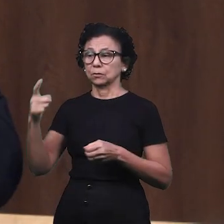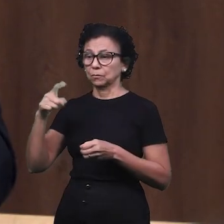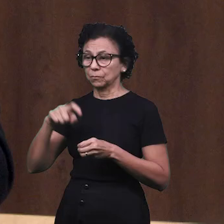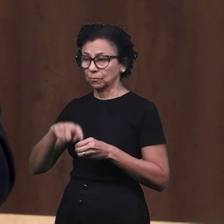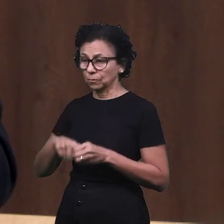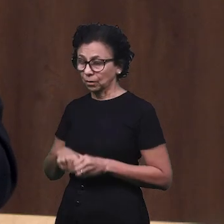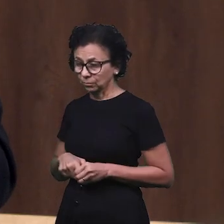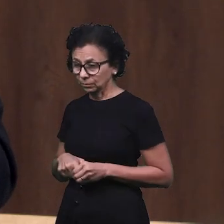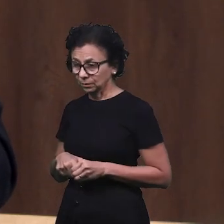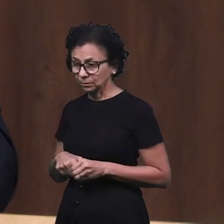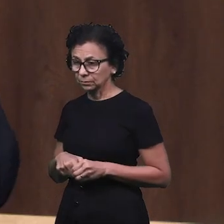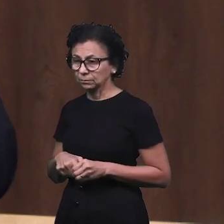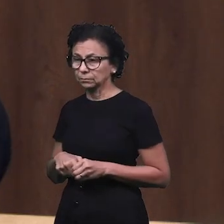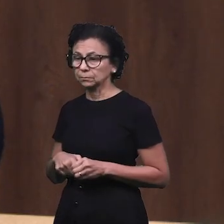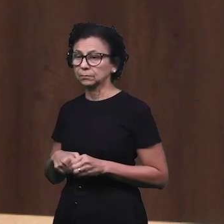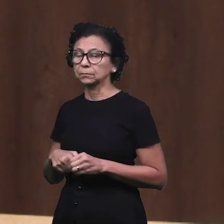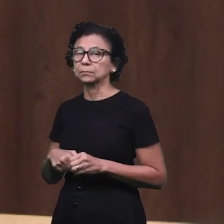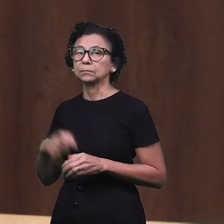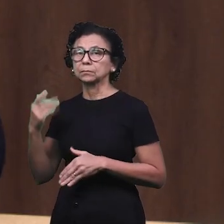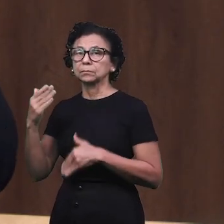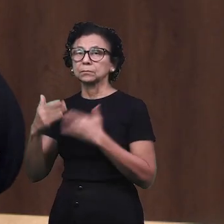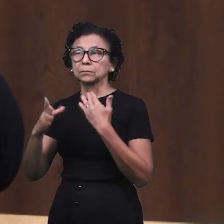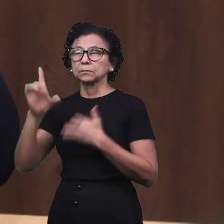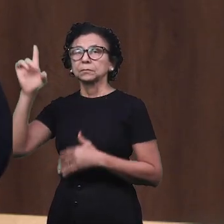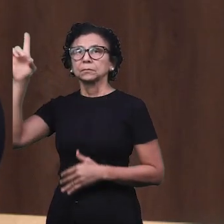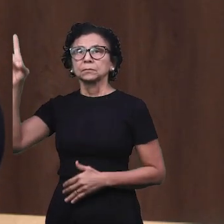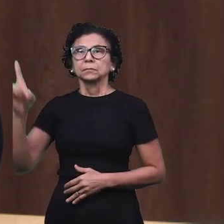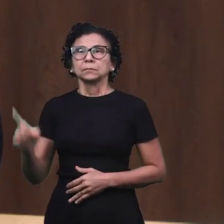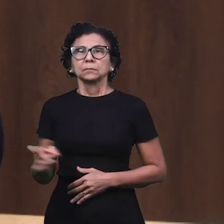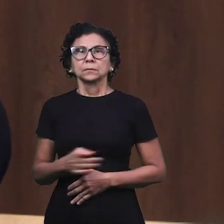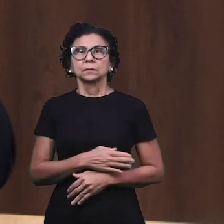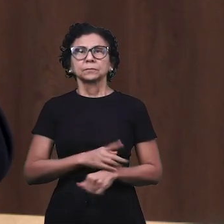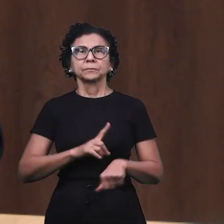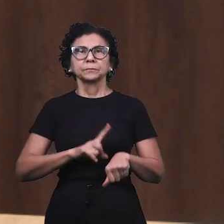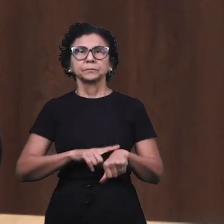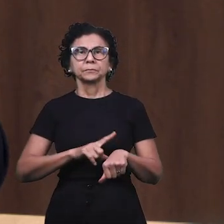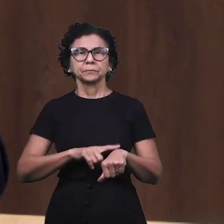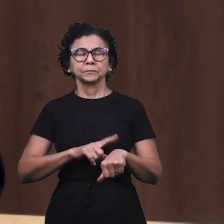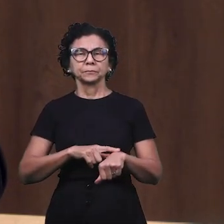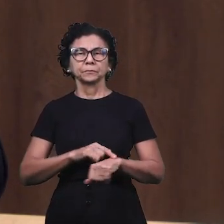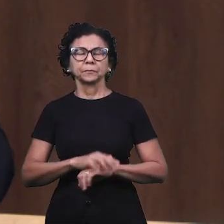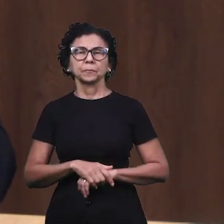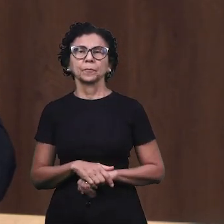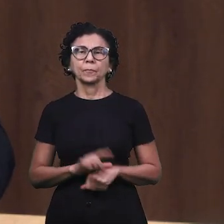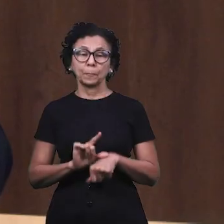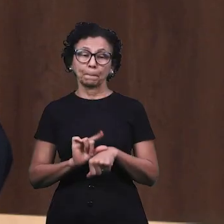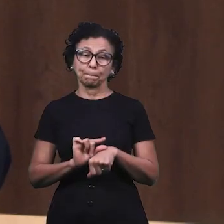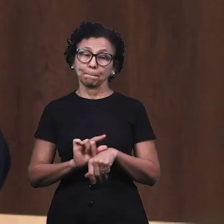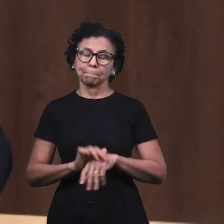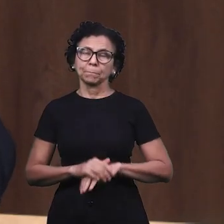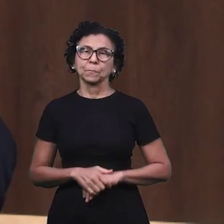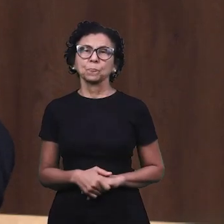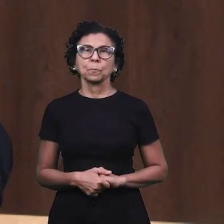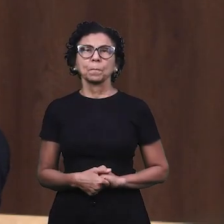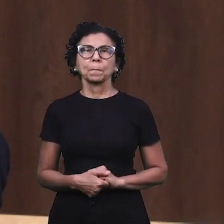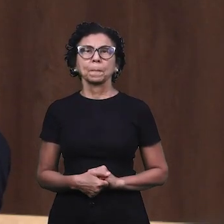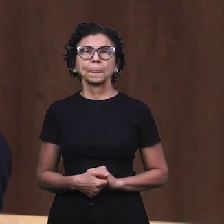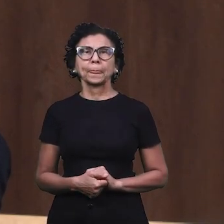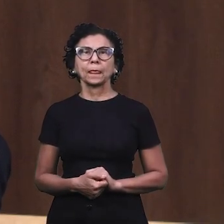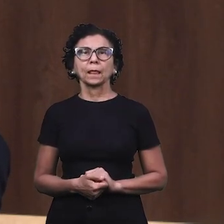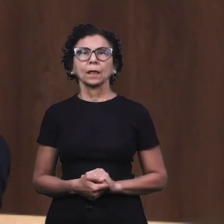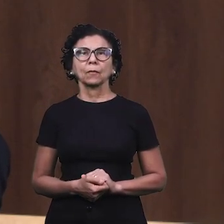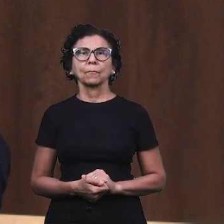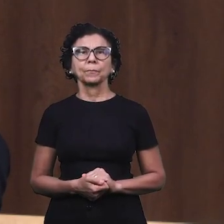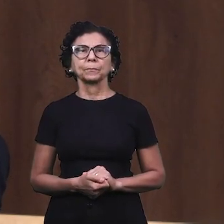Né? E eu vou ler um texto da Palavra de Deus, que o nosso tempo já está meio em cima da hora, a gente tem que terminar aqui. O momento da